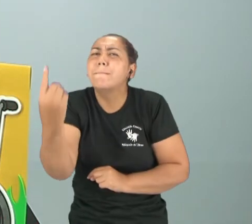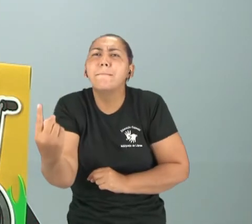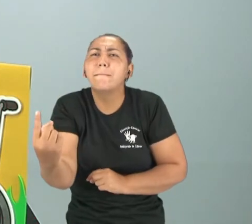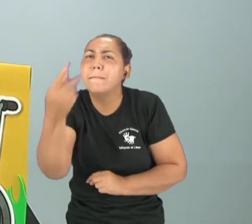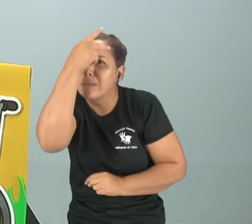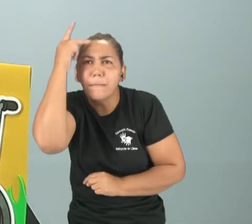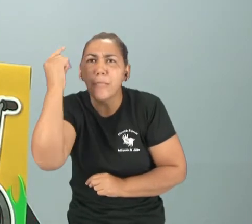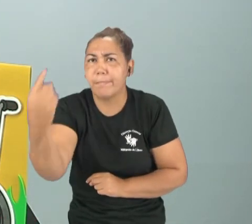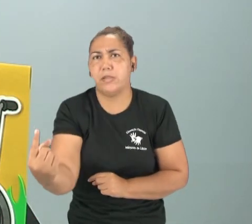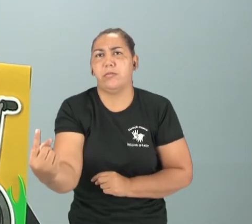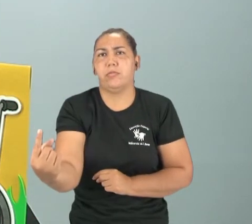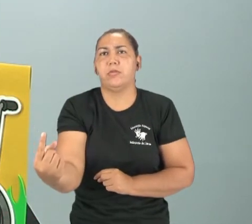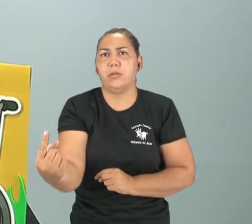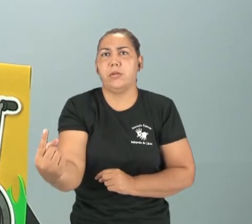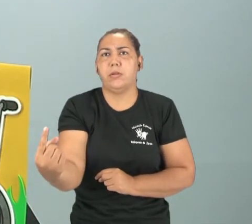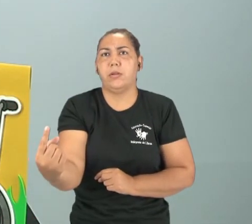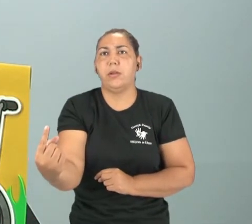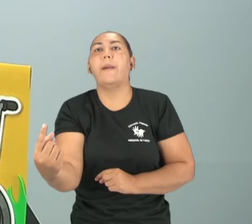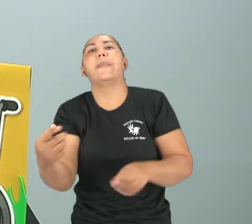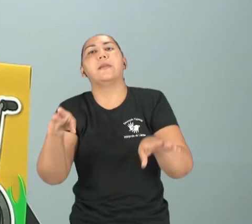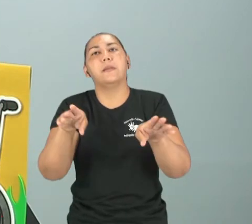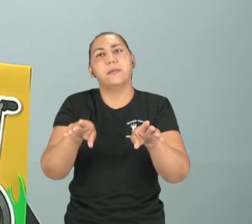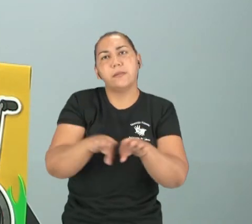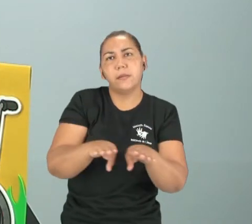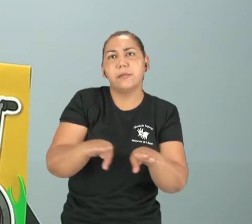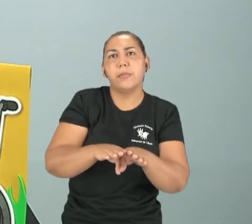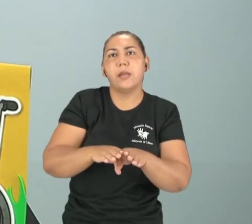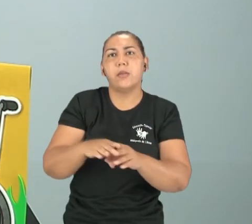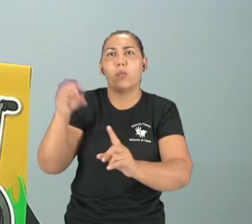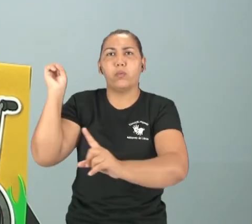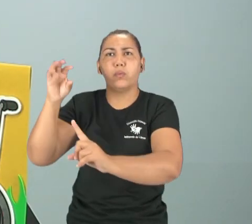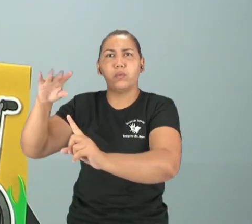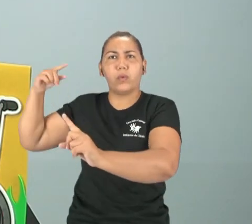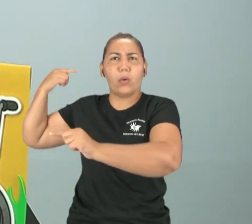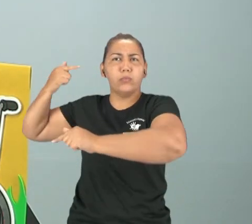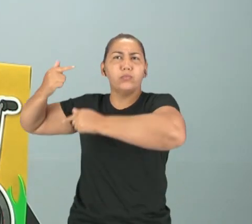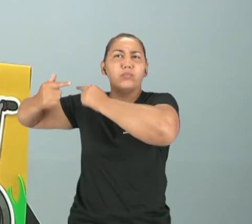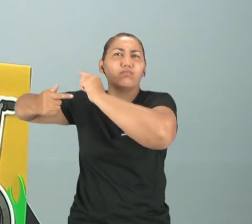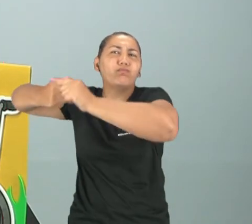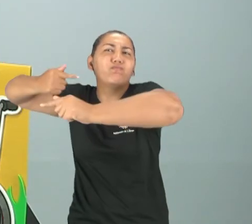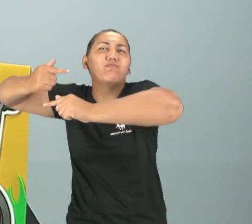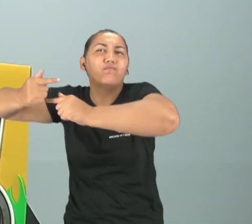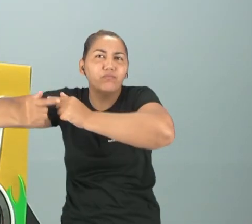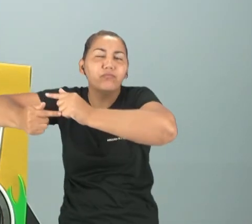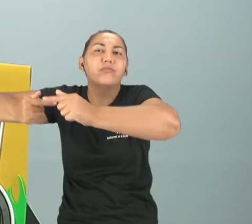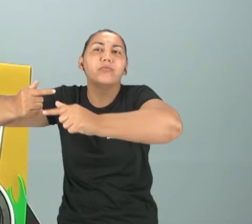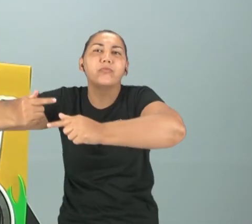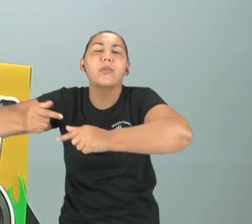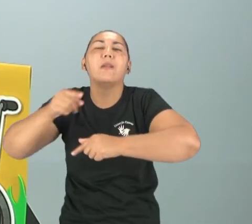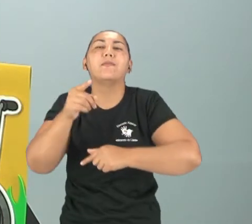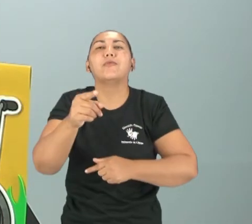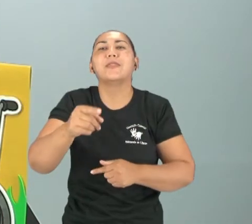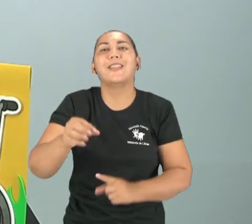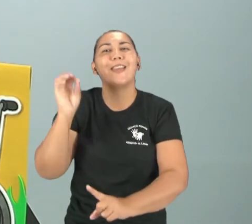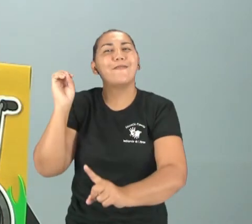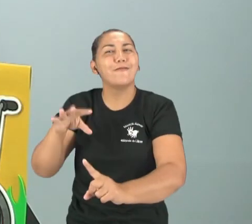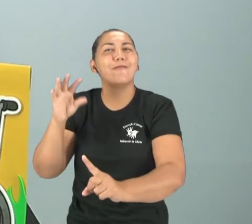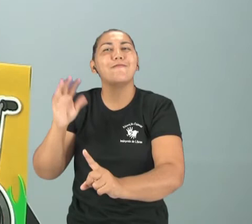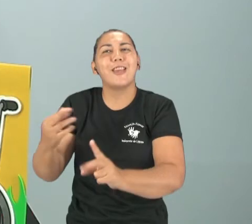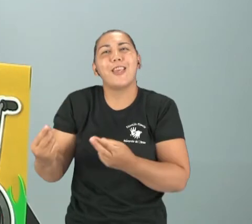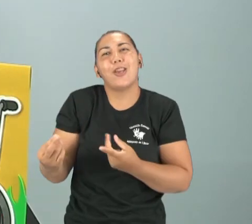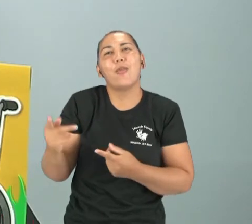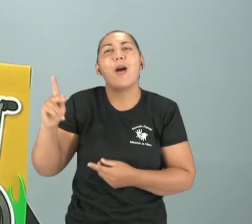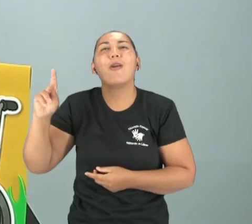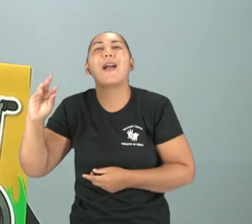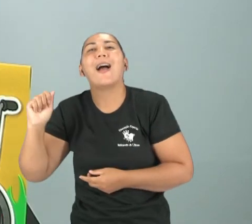você influencia também uma geração. Então, seja como o Cacá, influencie para aquilo que é